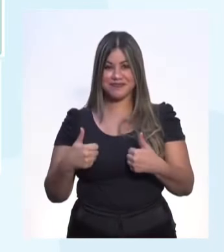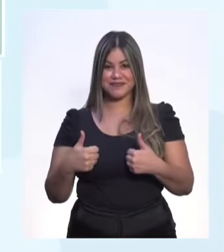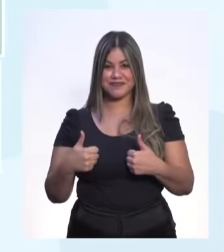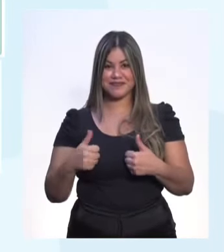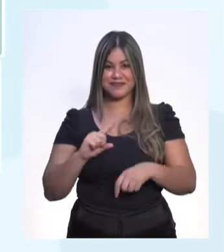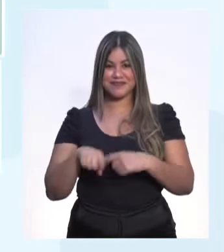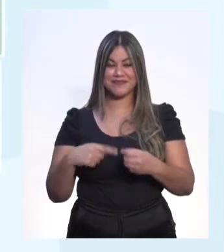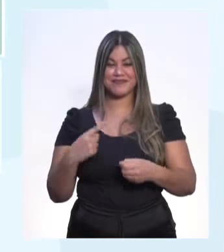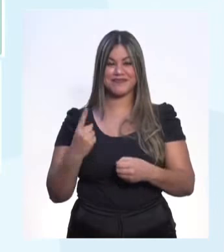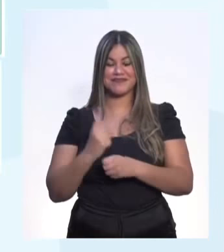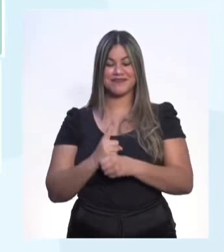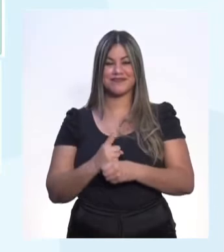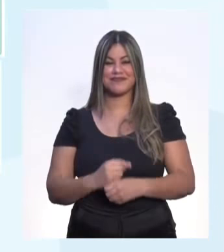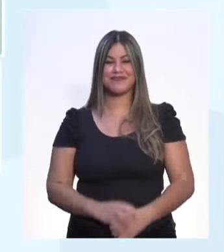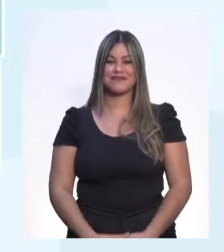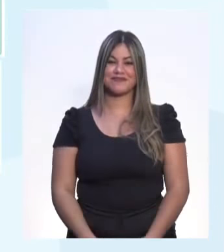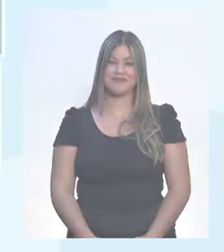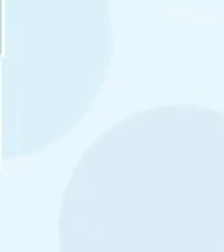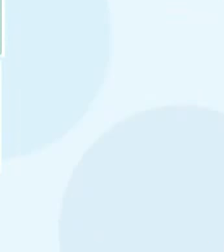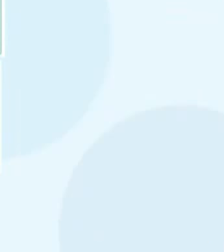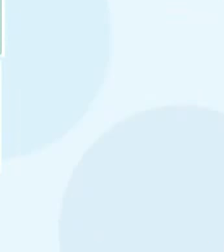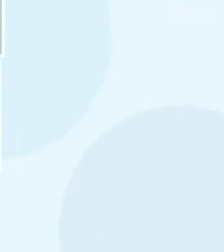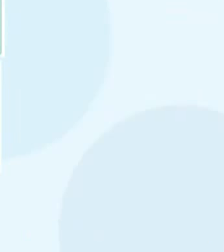até daqui a pouco